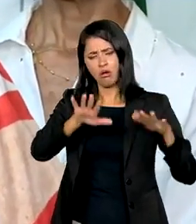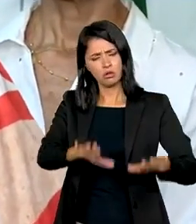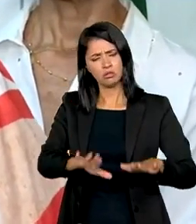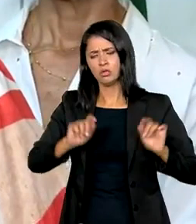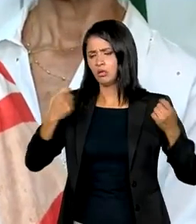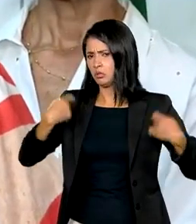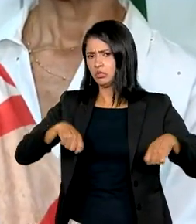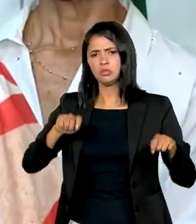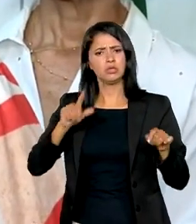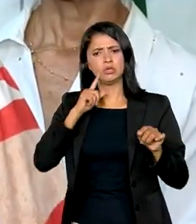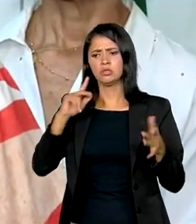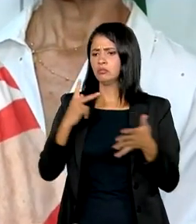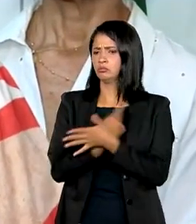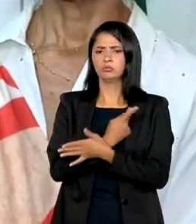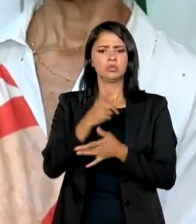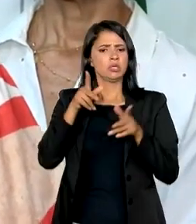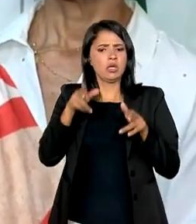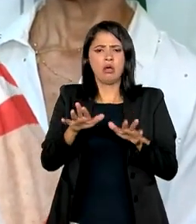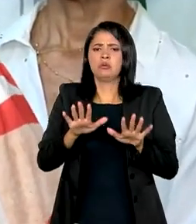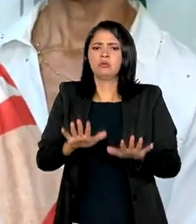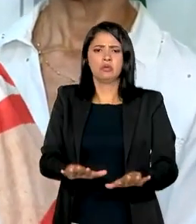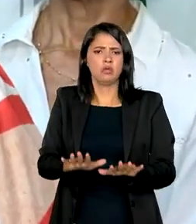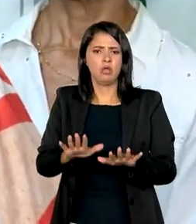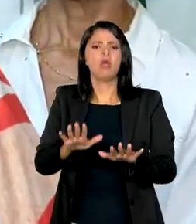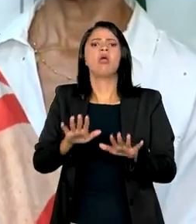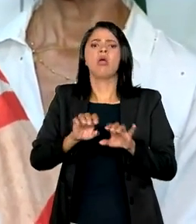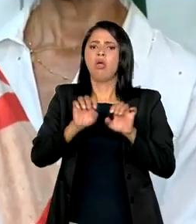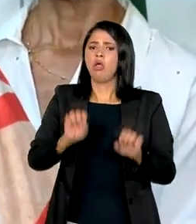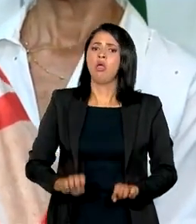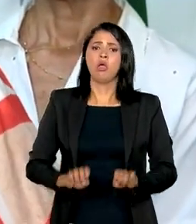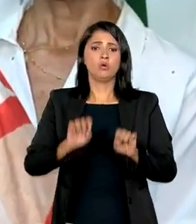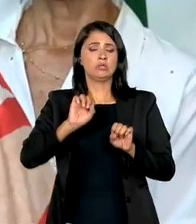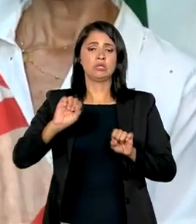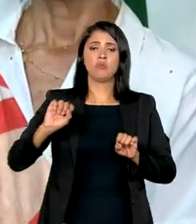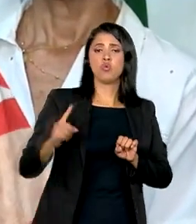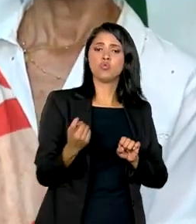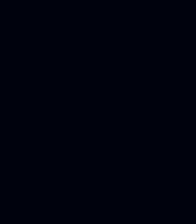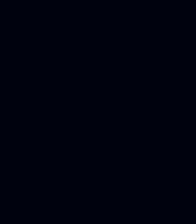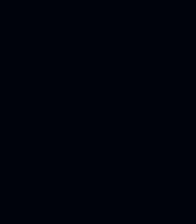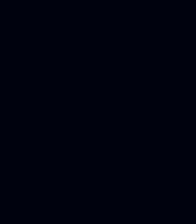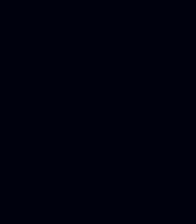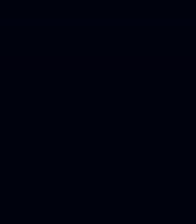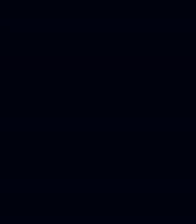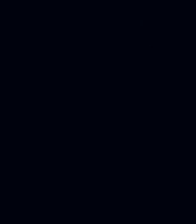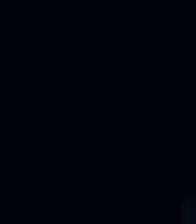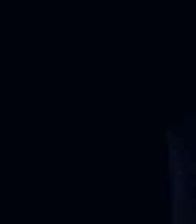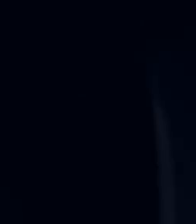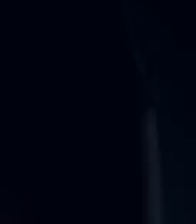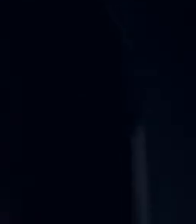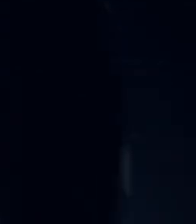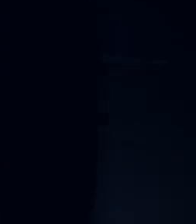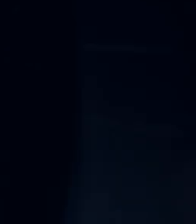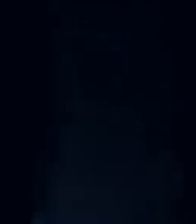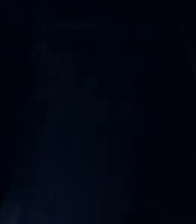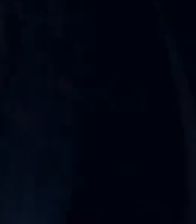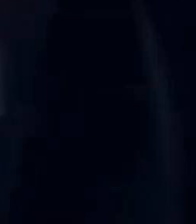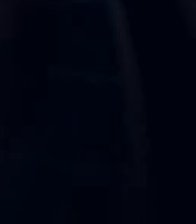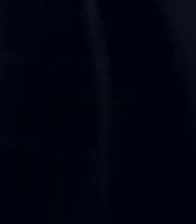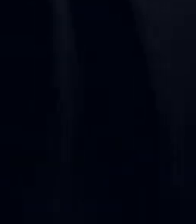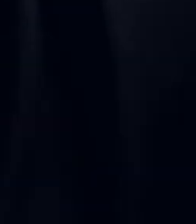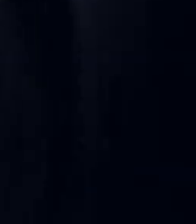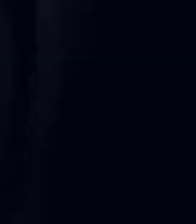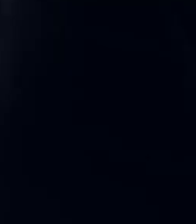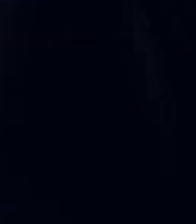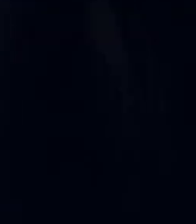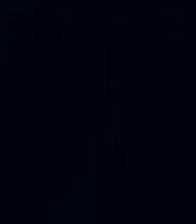exatamente serem feitas é o sistema único de Segurança Pública a informação atualizada em